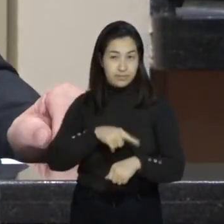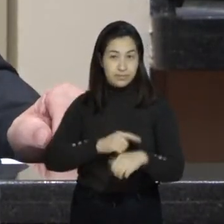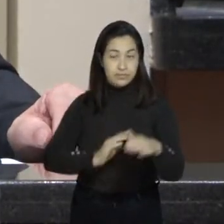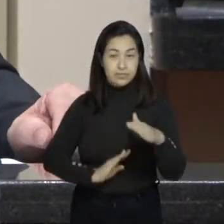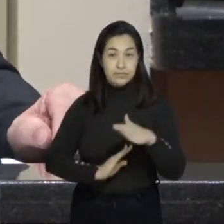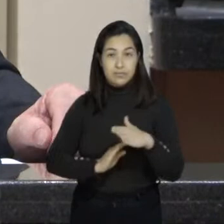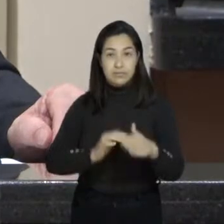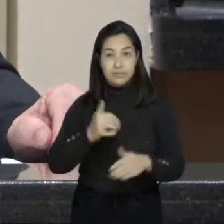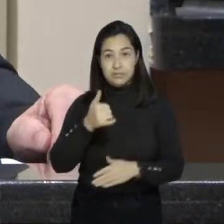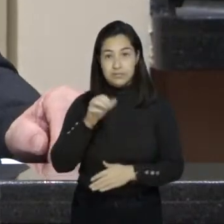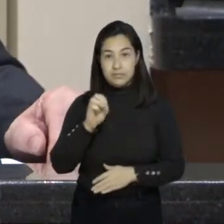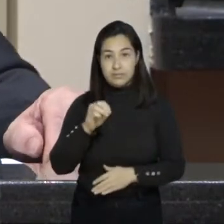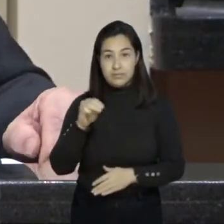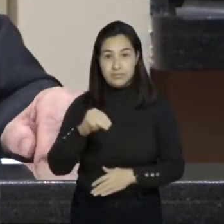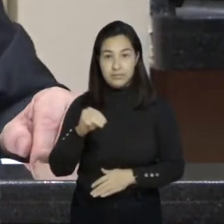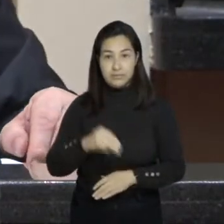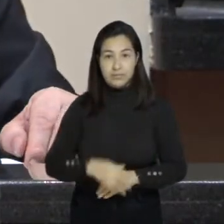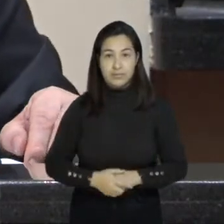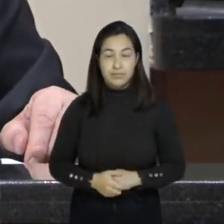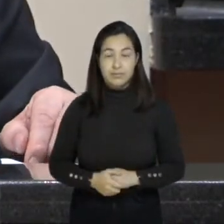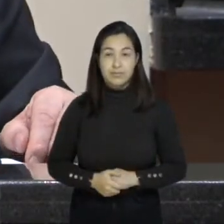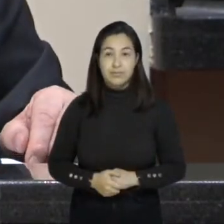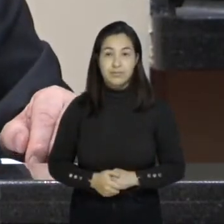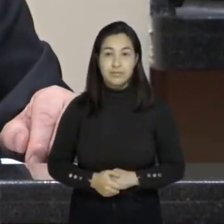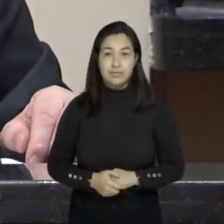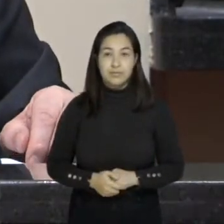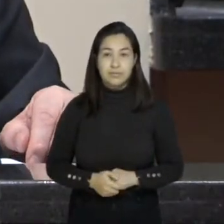de até 10 minutos